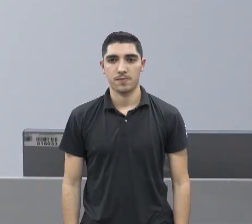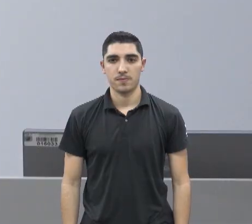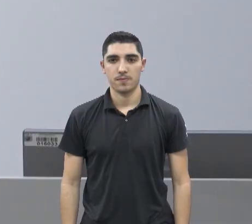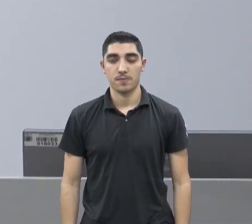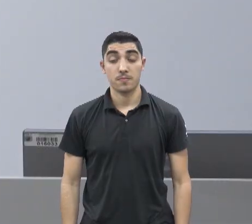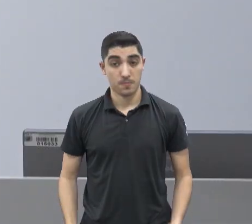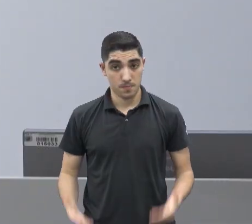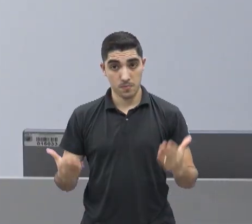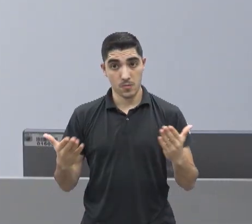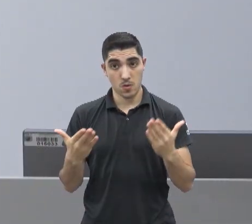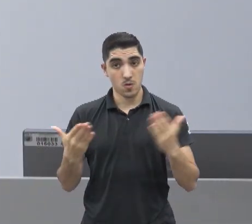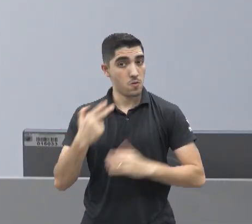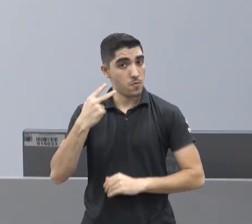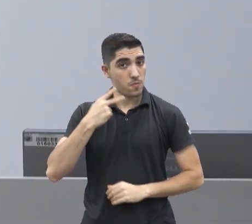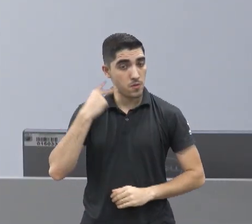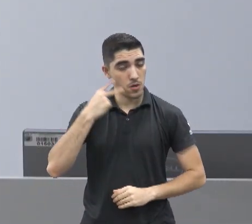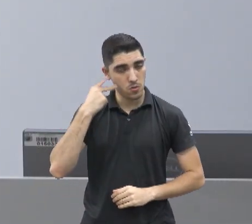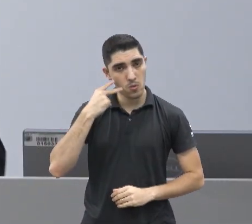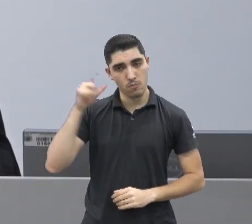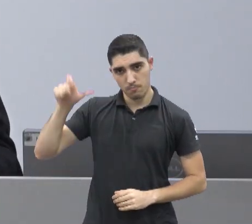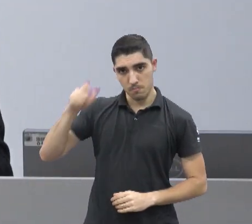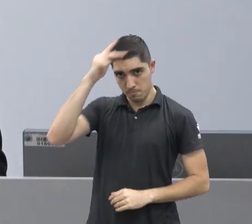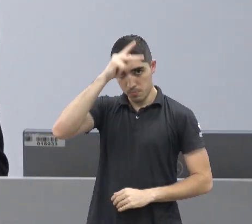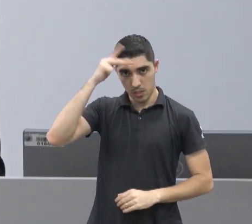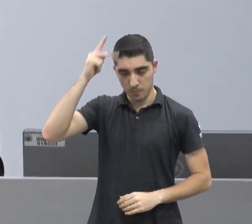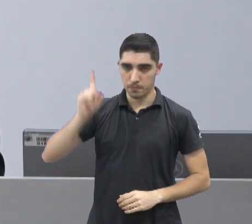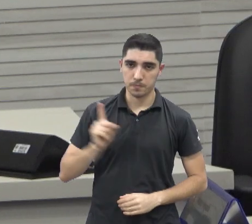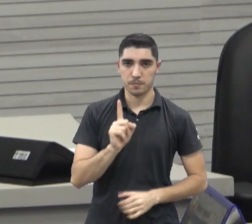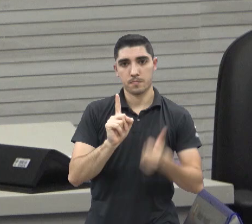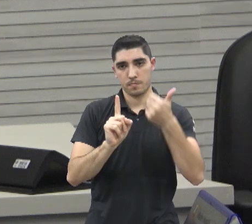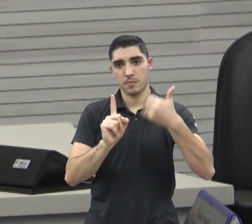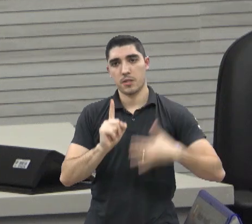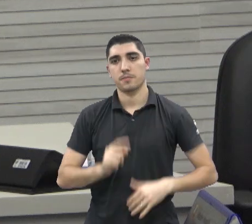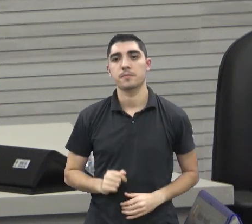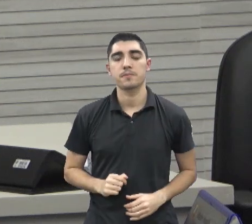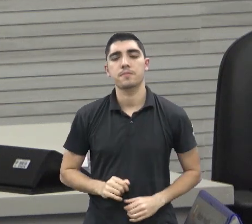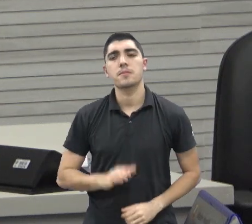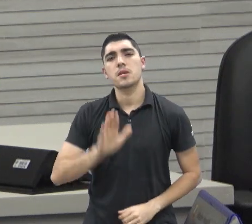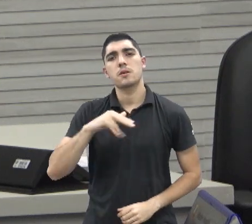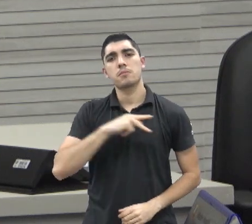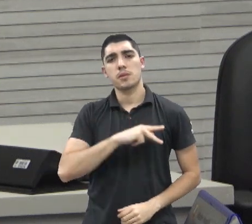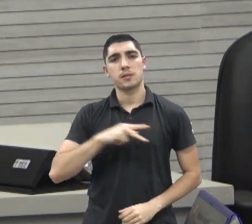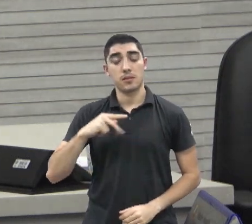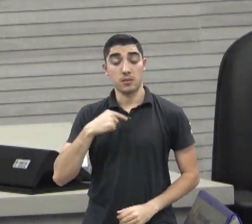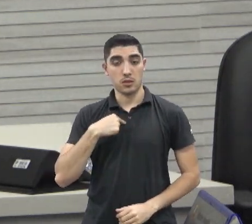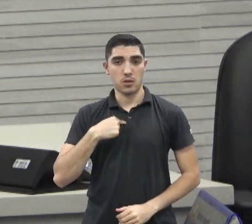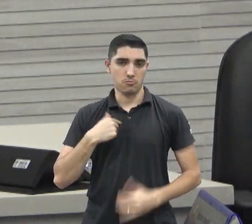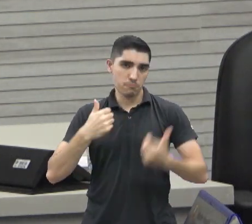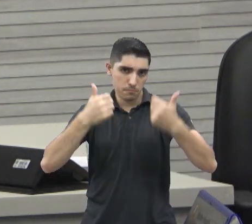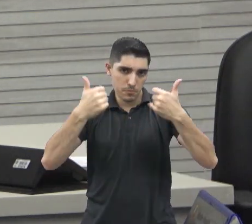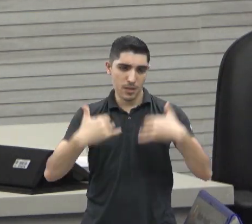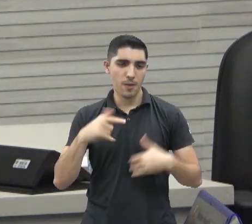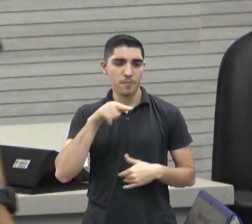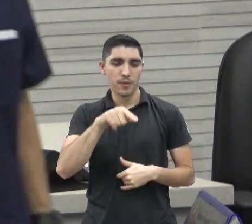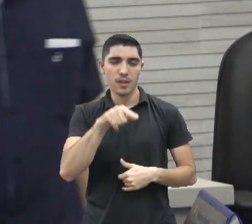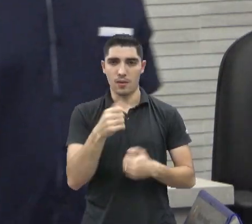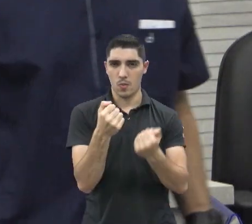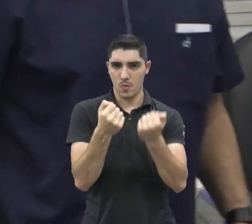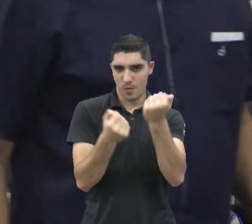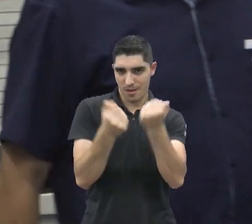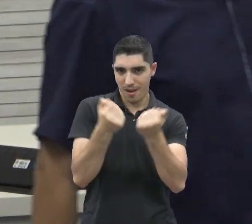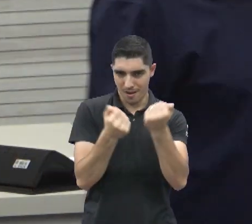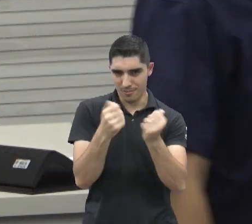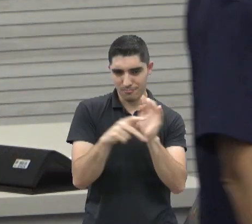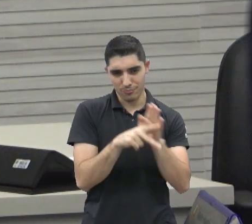Questão de ordem, o vereador Fernando Petit. Oi, presidente. Eu vim aqui dar o microfone falar sobre o transporte adaptado, mas não cumprimentei aqui o pessoal do